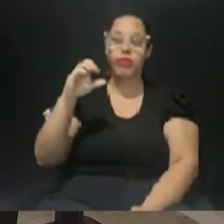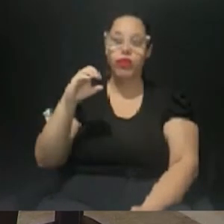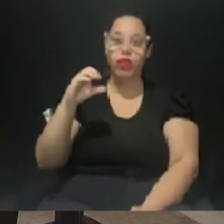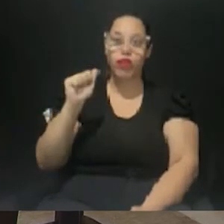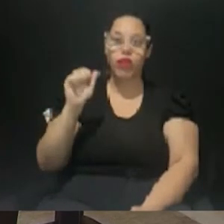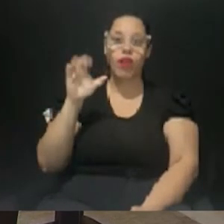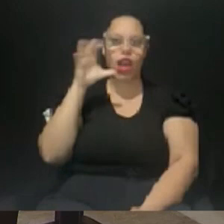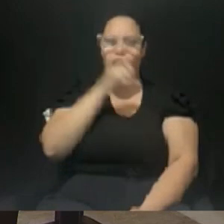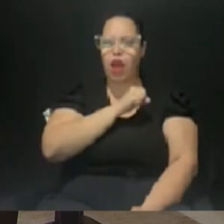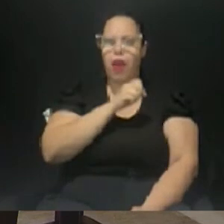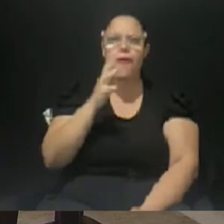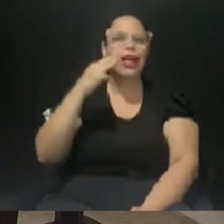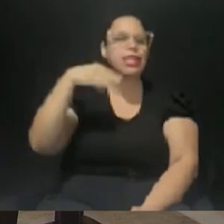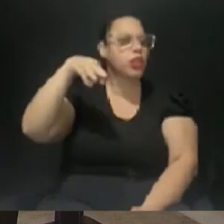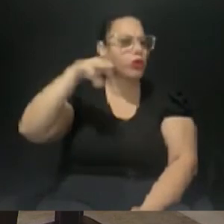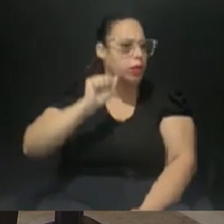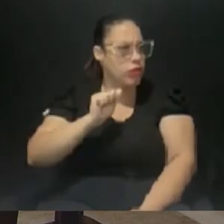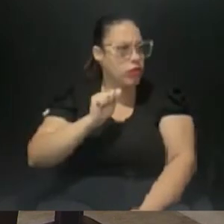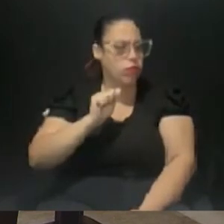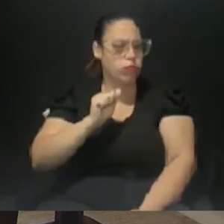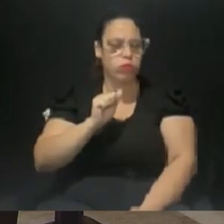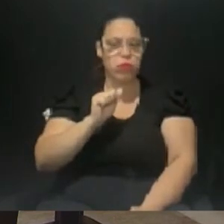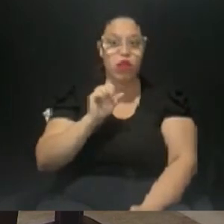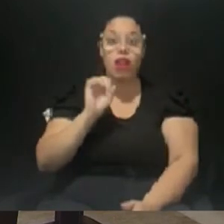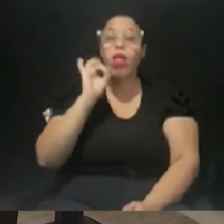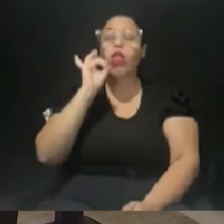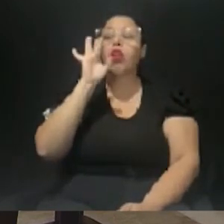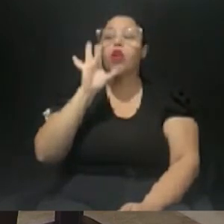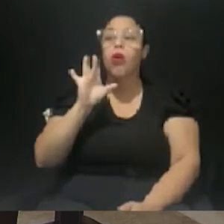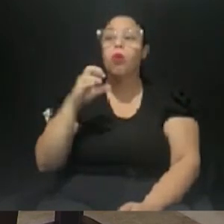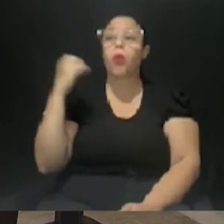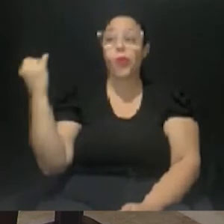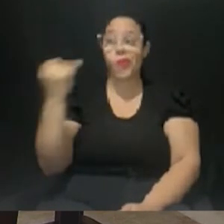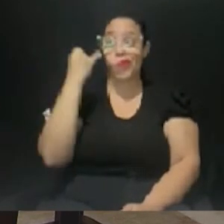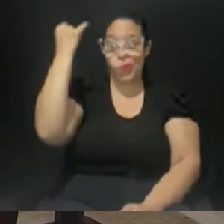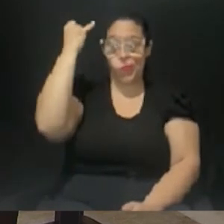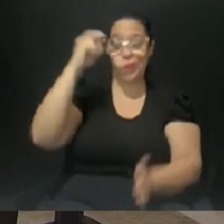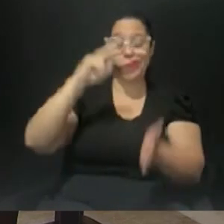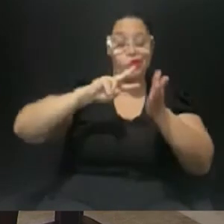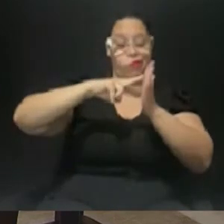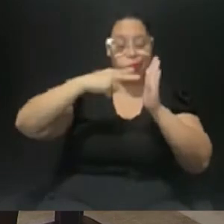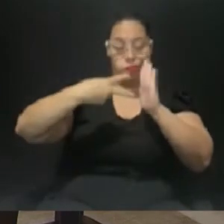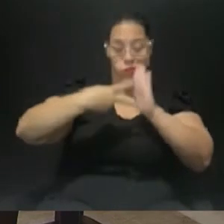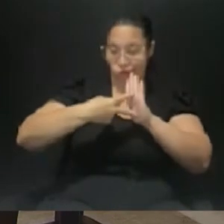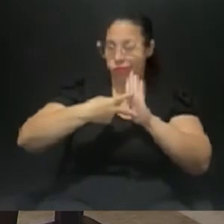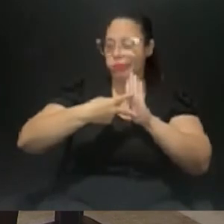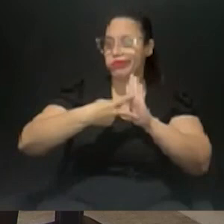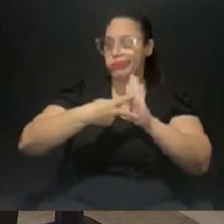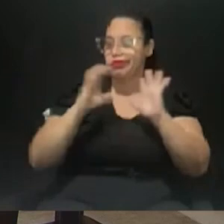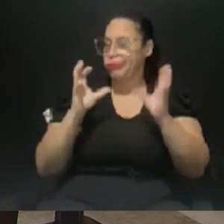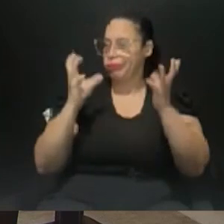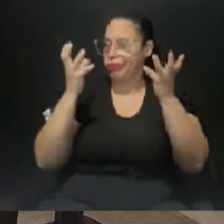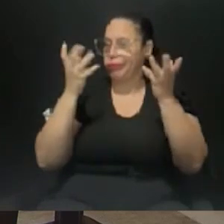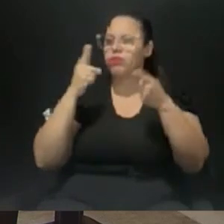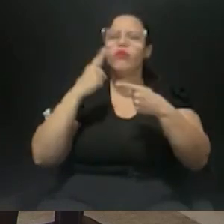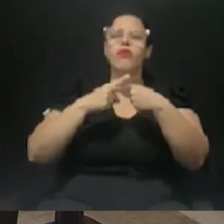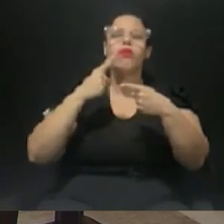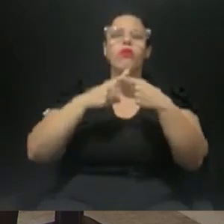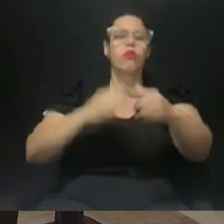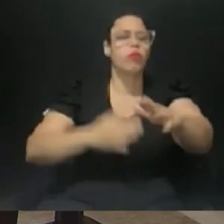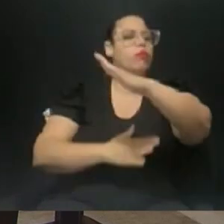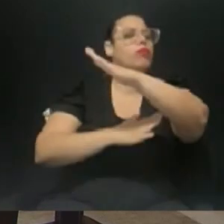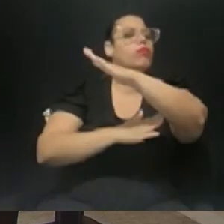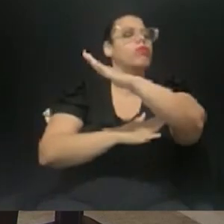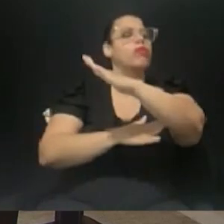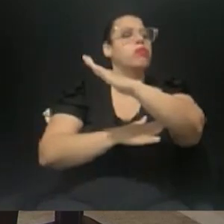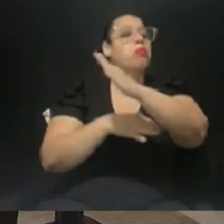Rapidamente, Fátima, é só para demonstrar a importância e o significado desse evento. E por que que a Câmara